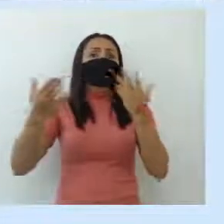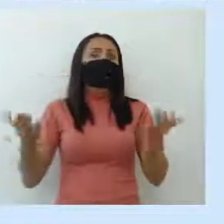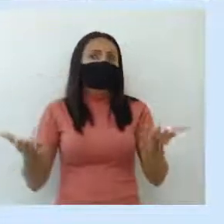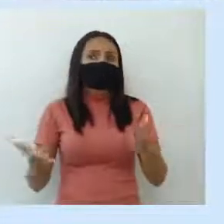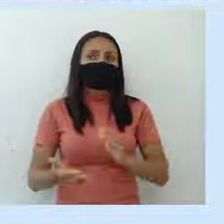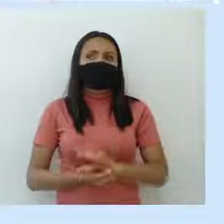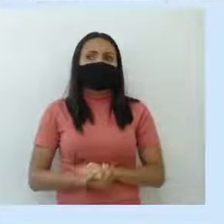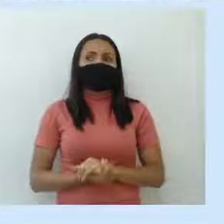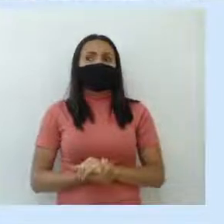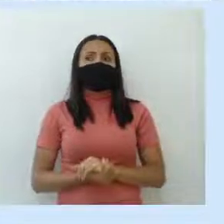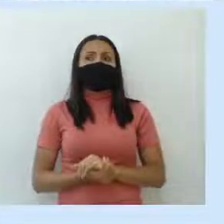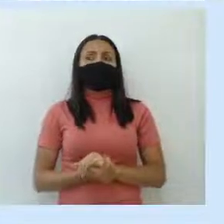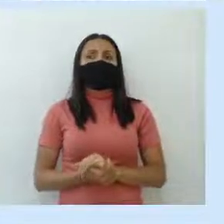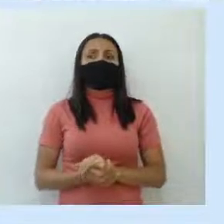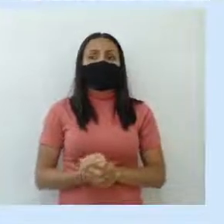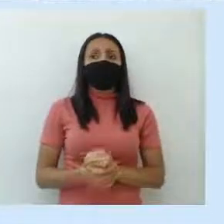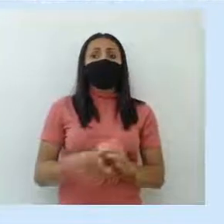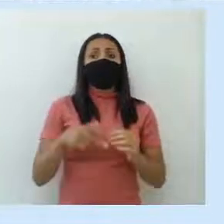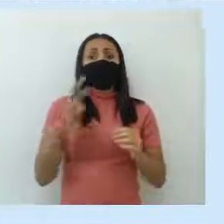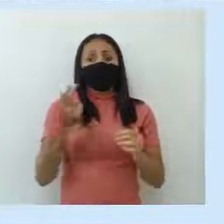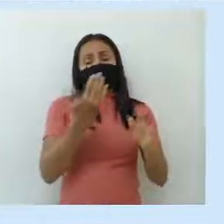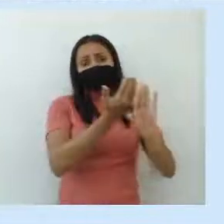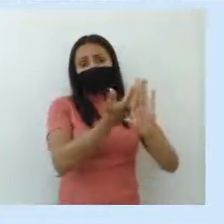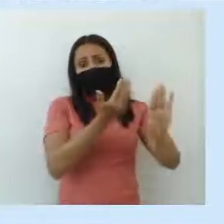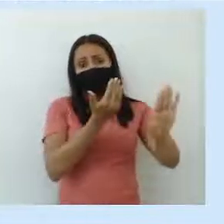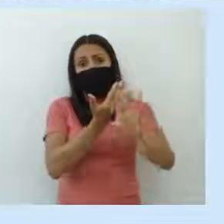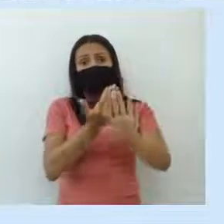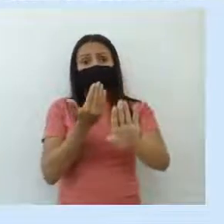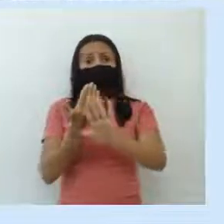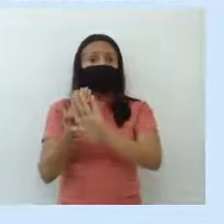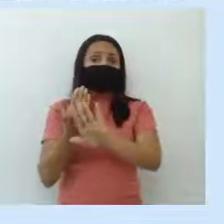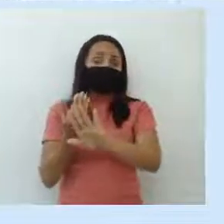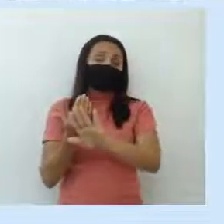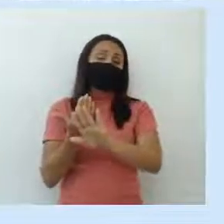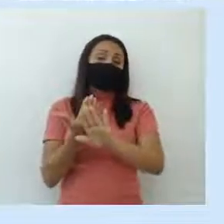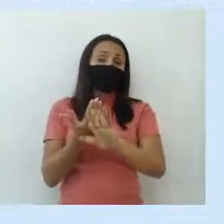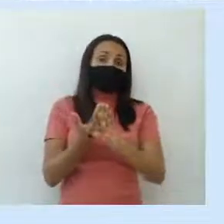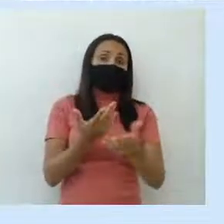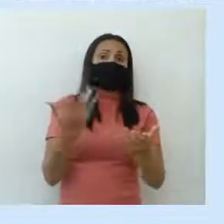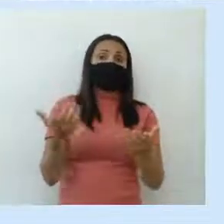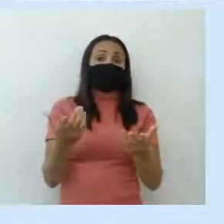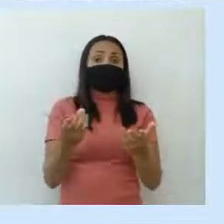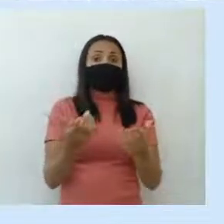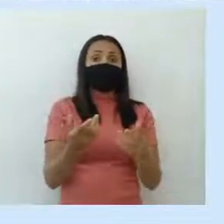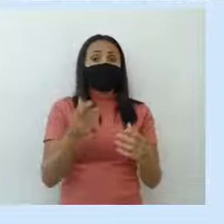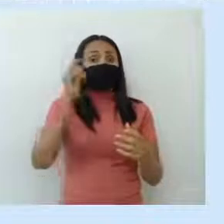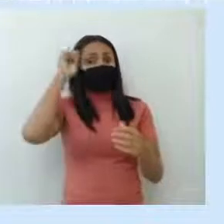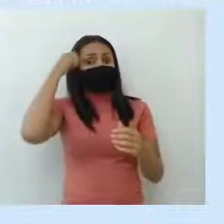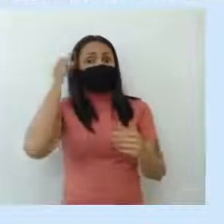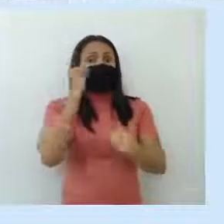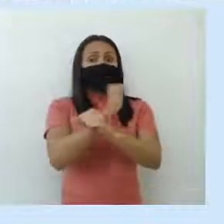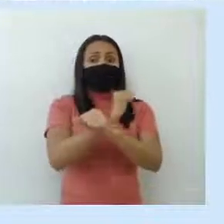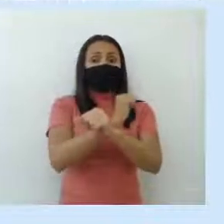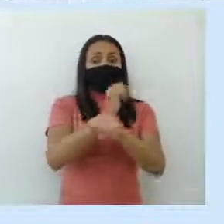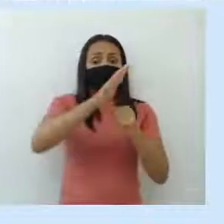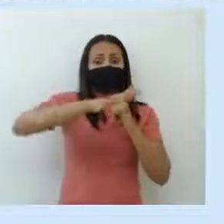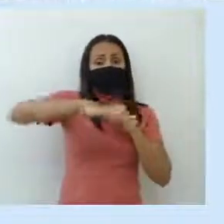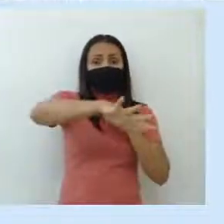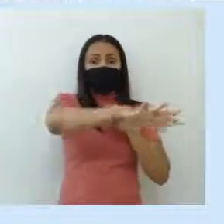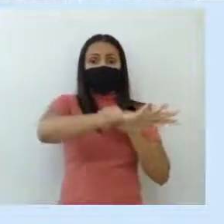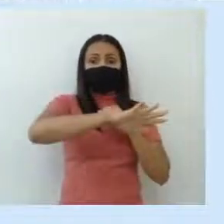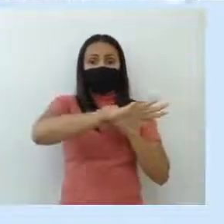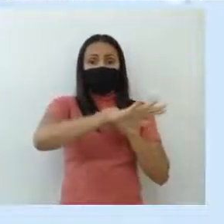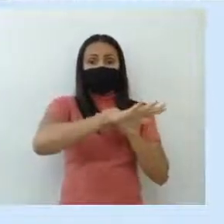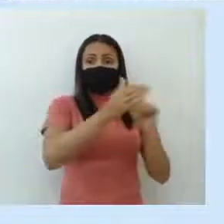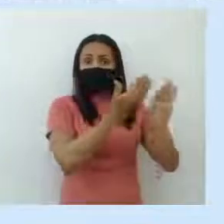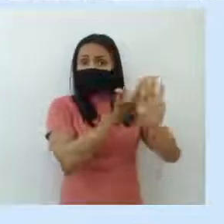cabe ressaltar que eles separavam, né? Tentavam separar os escravos das regiões, né?